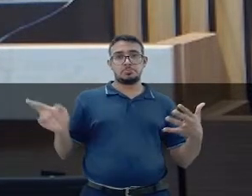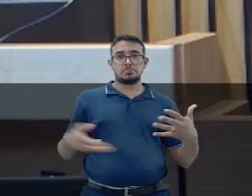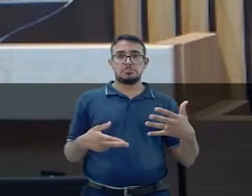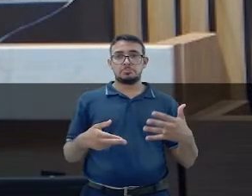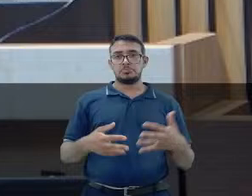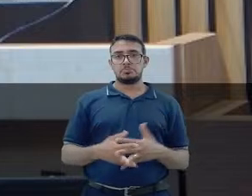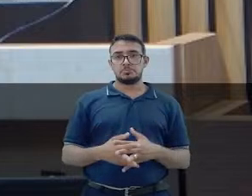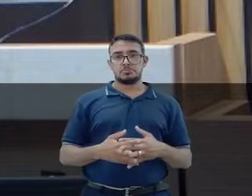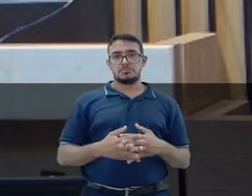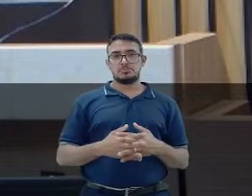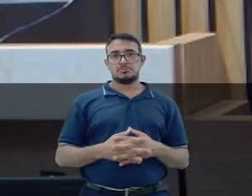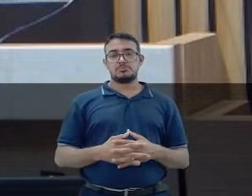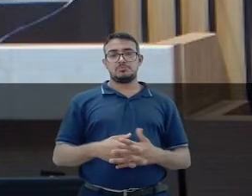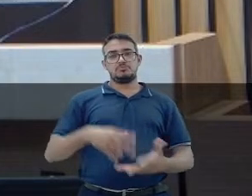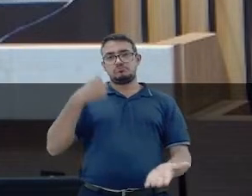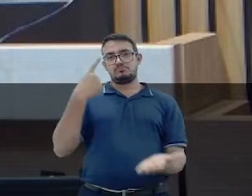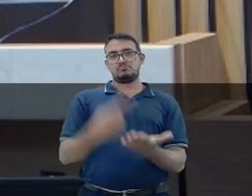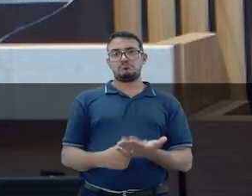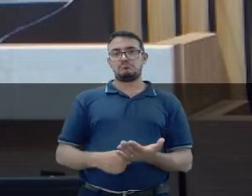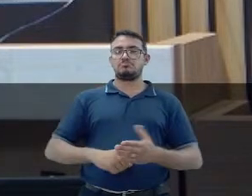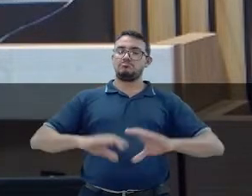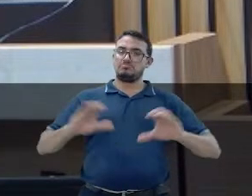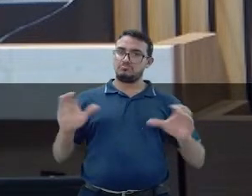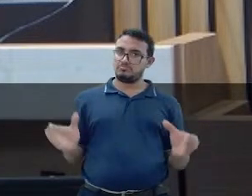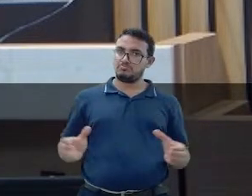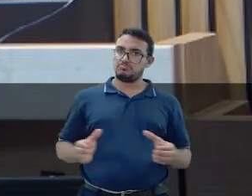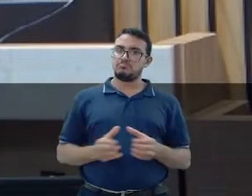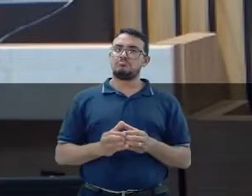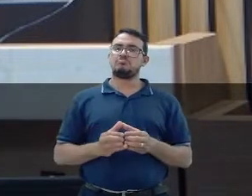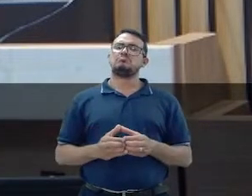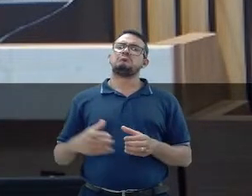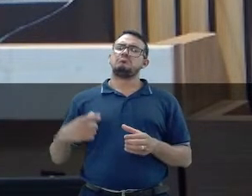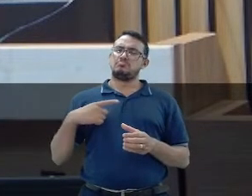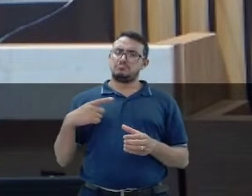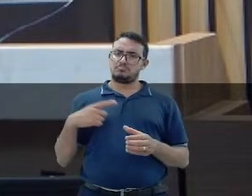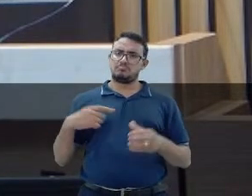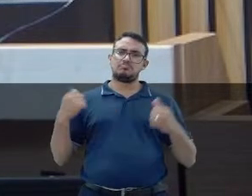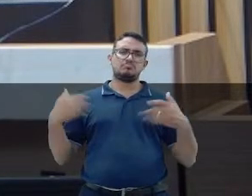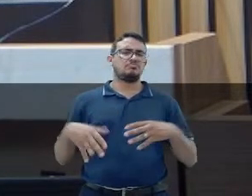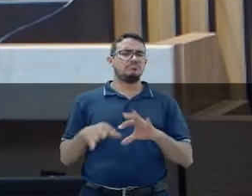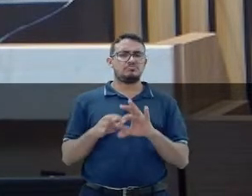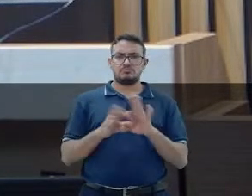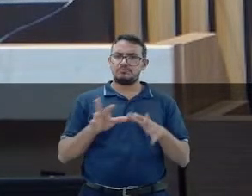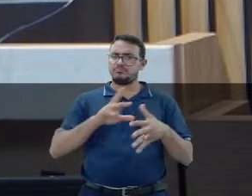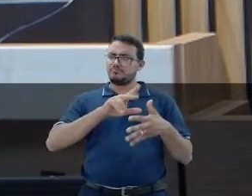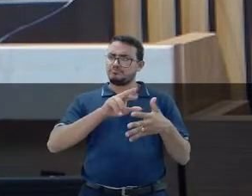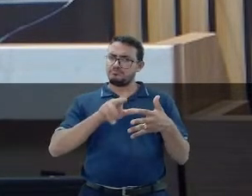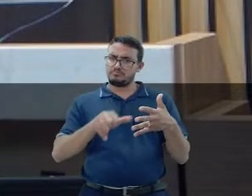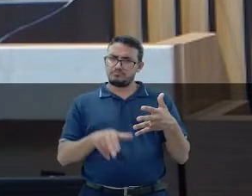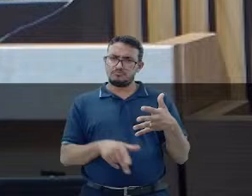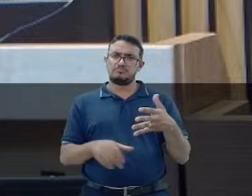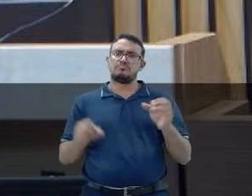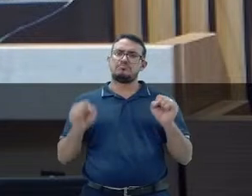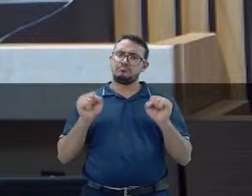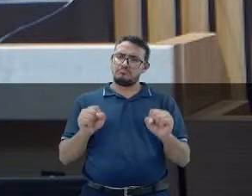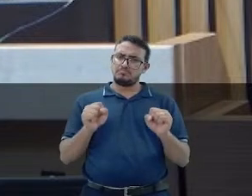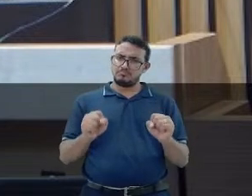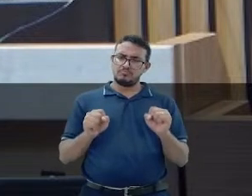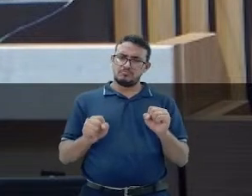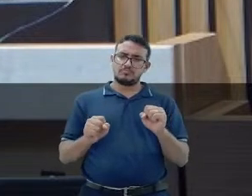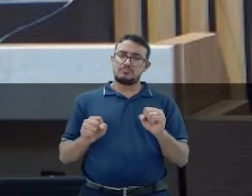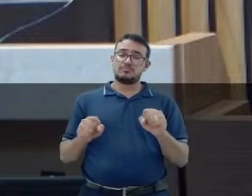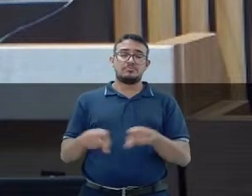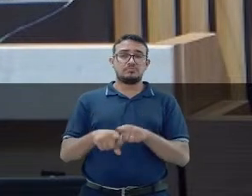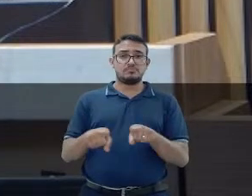acordos coletivos juntados possibilitam várias formas de cumprimento de jornadas e de compensação. E ainda, quanto ao banco de